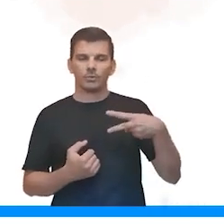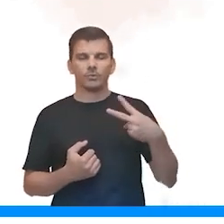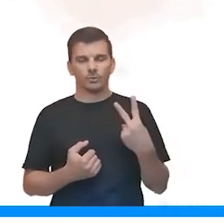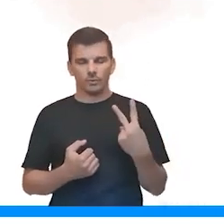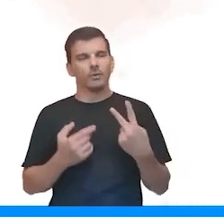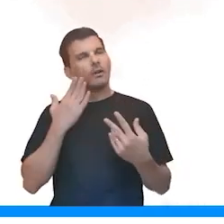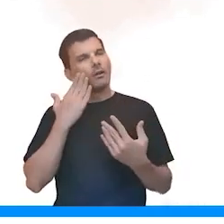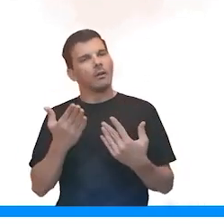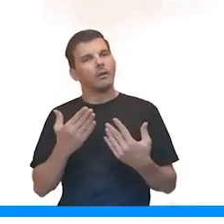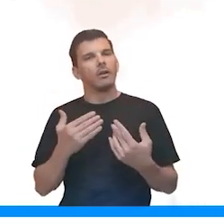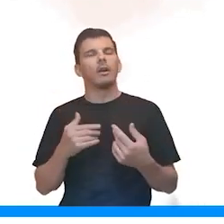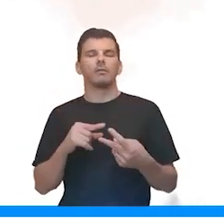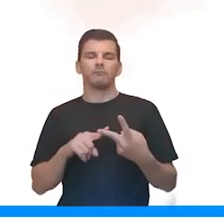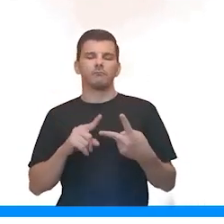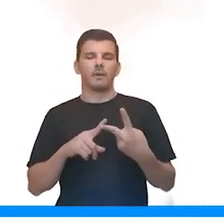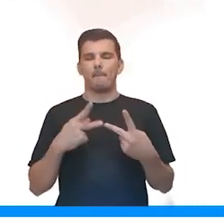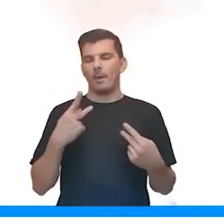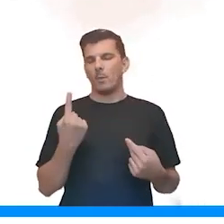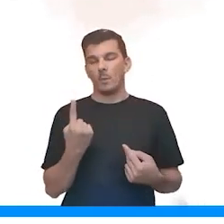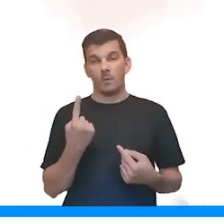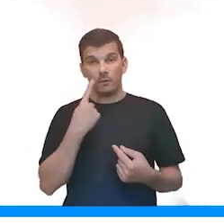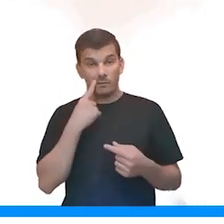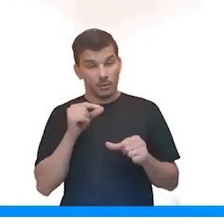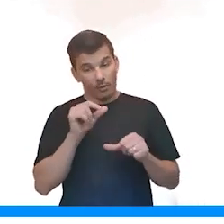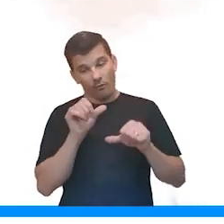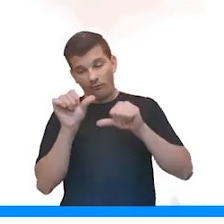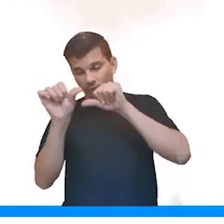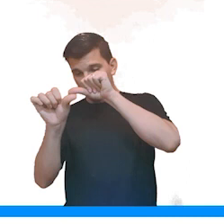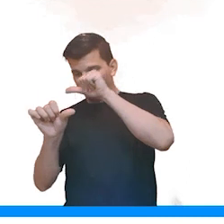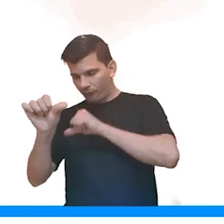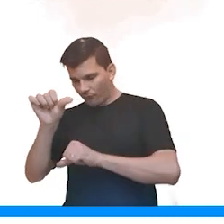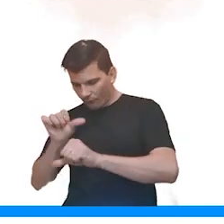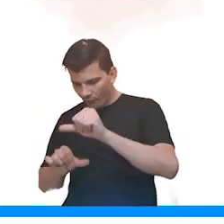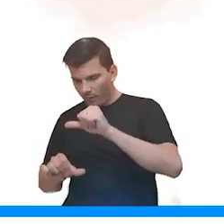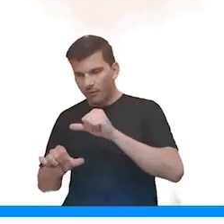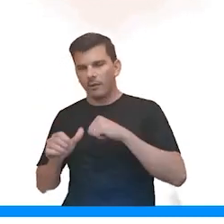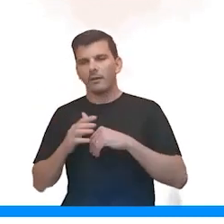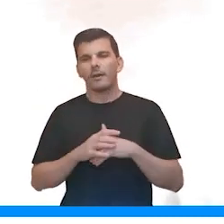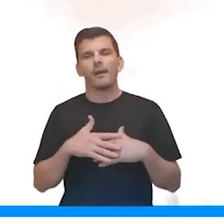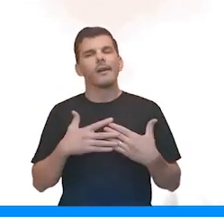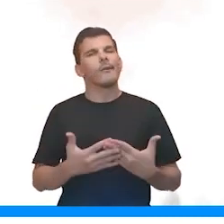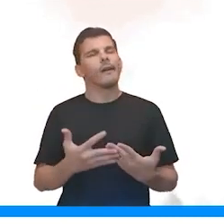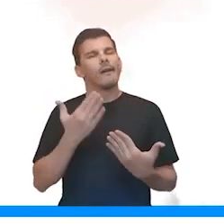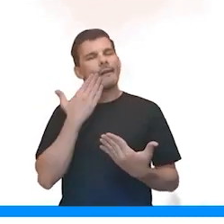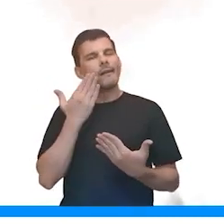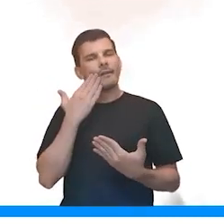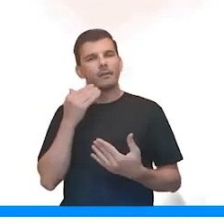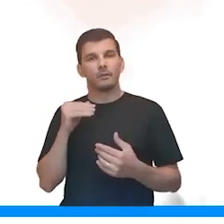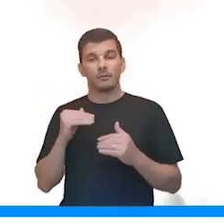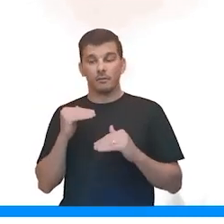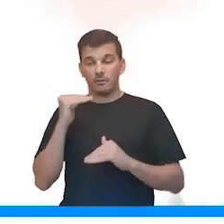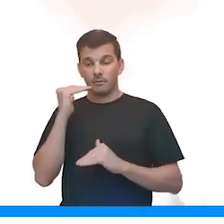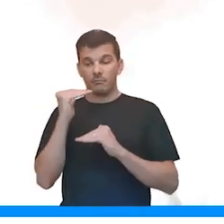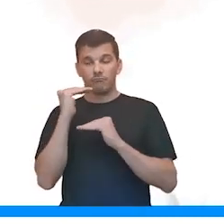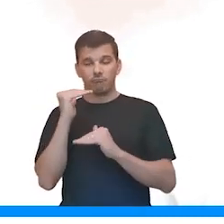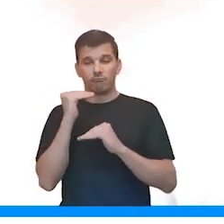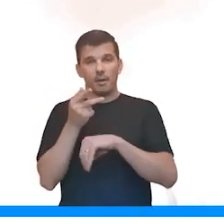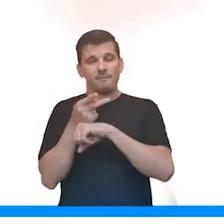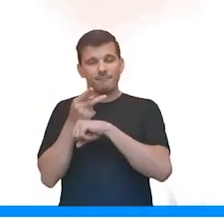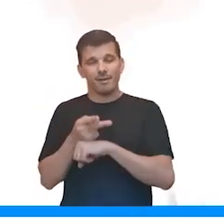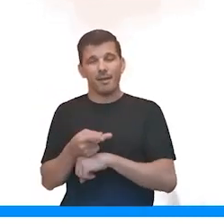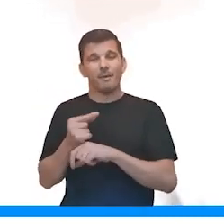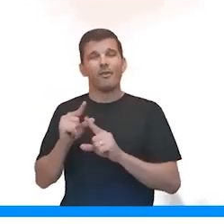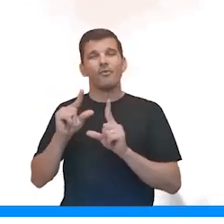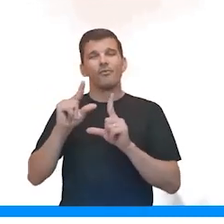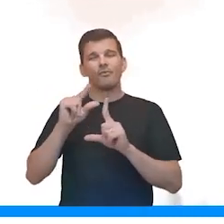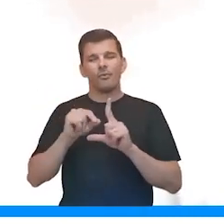volume V2 e uma pressão P1. Depois ele passa por mais um processo. Qual processo é esse? É